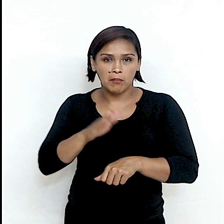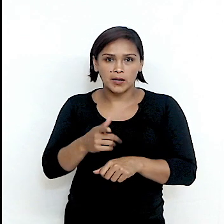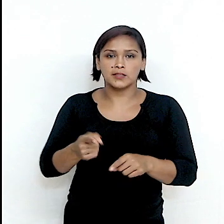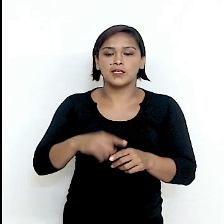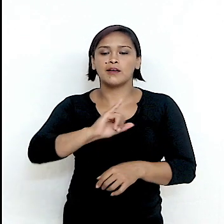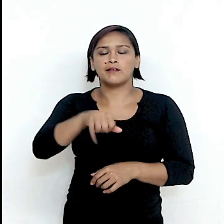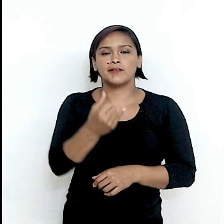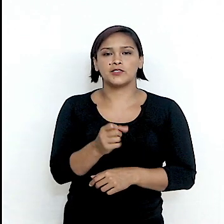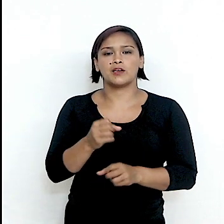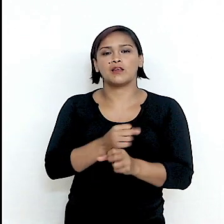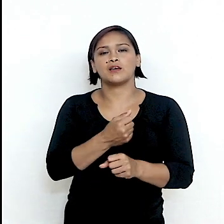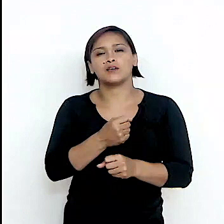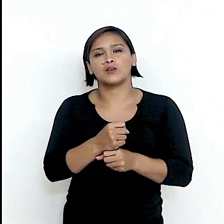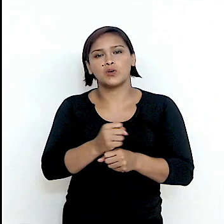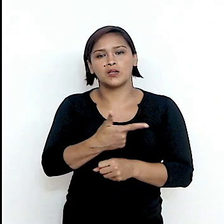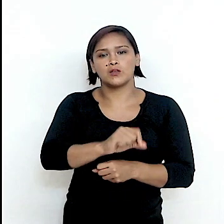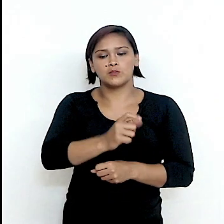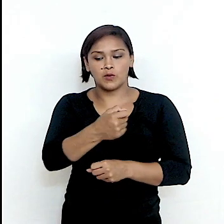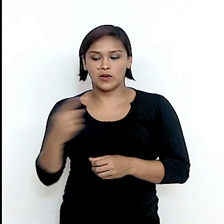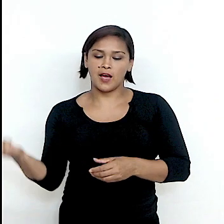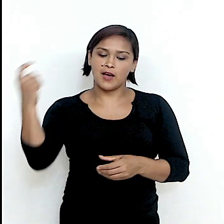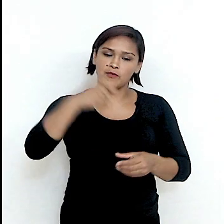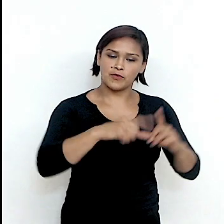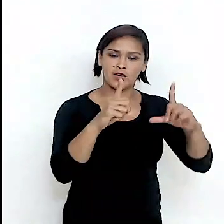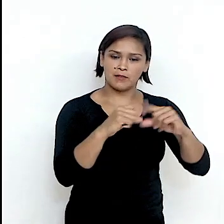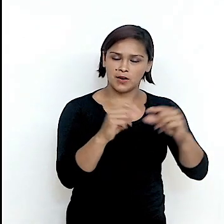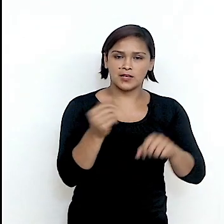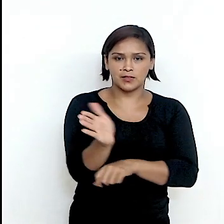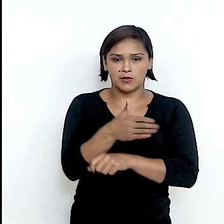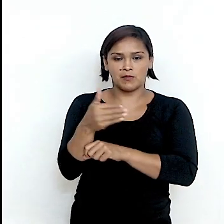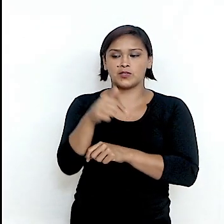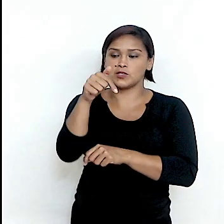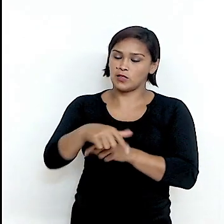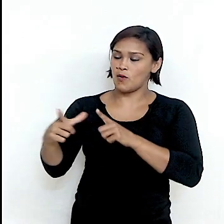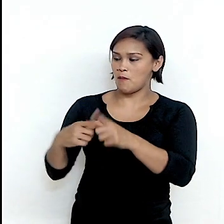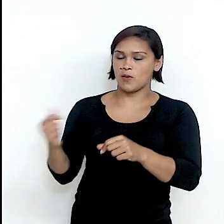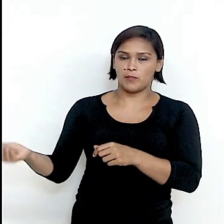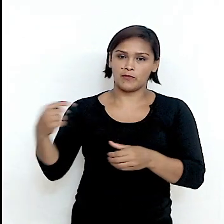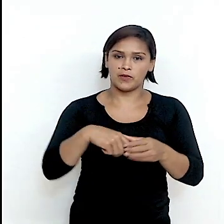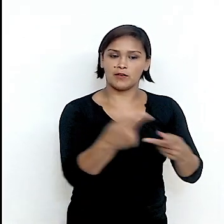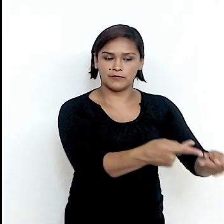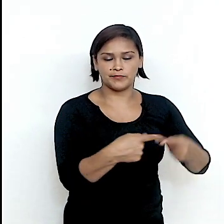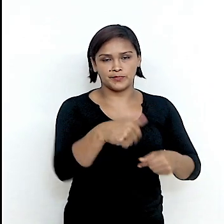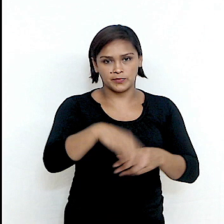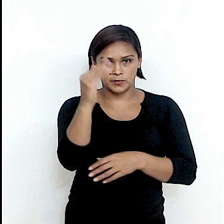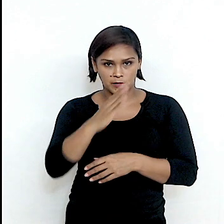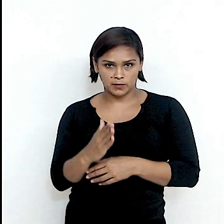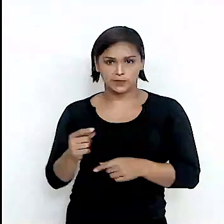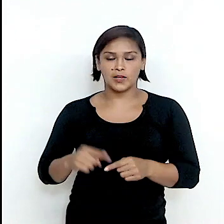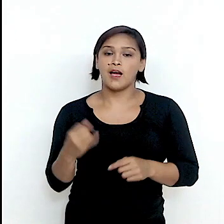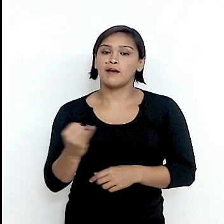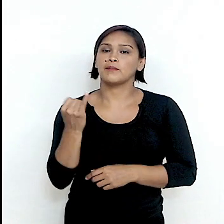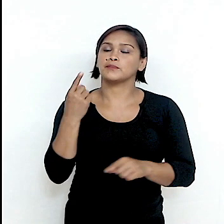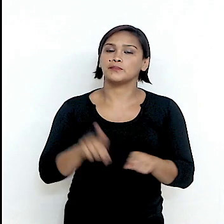janeiro e deste ano nós recebemos em Brasília a visita do chanceler do Japão que o time São matérias importante mencionar também